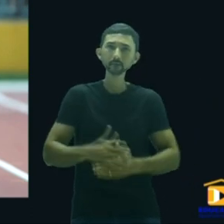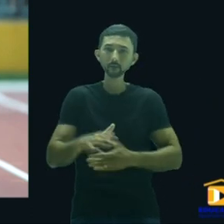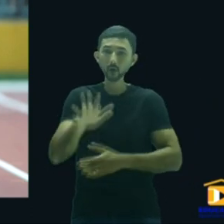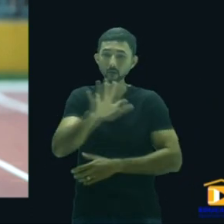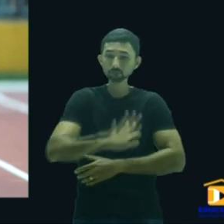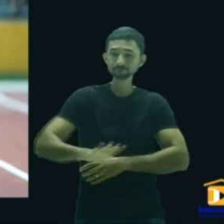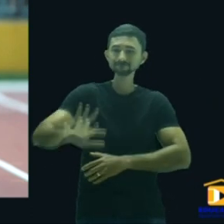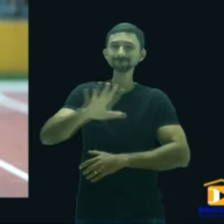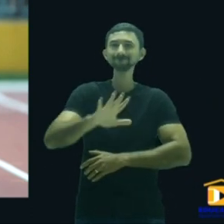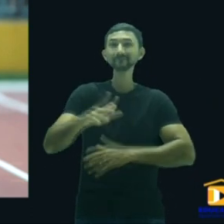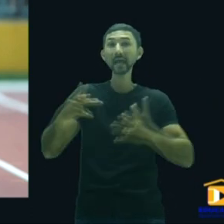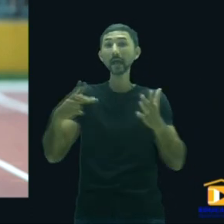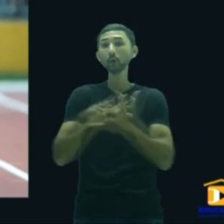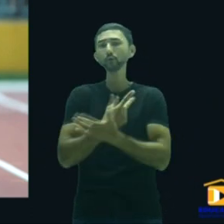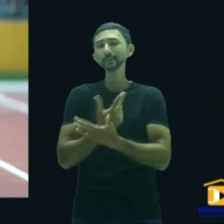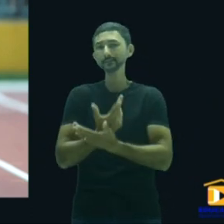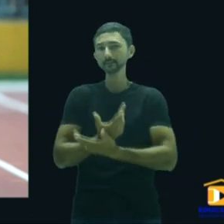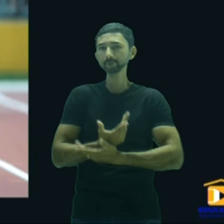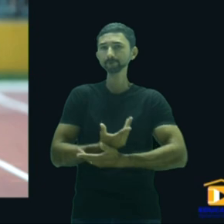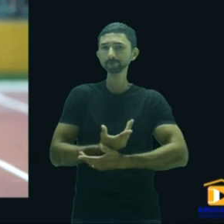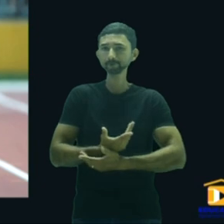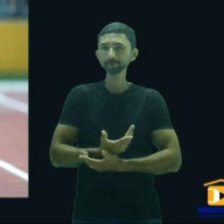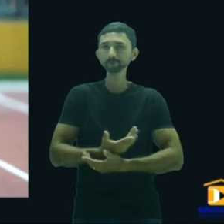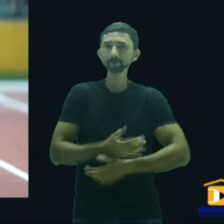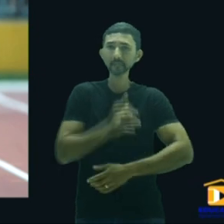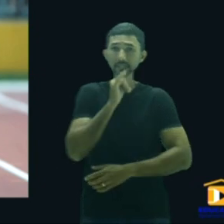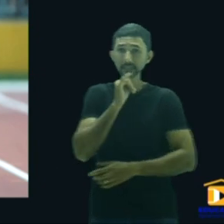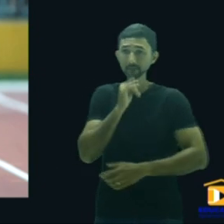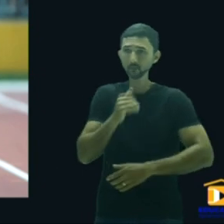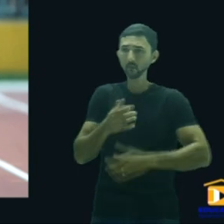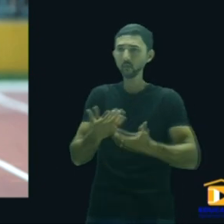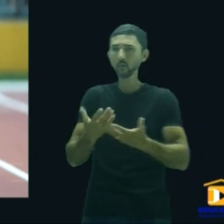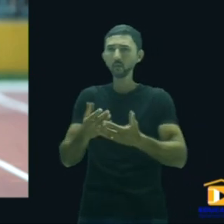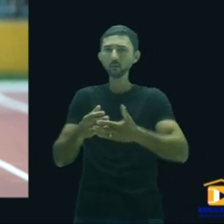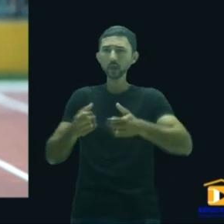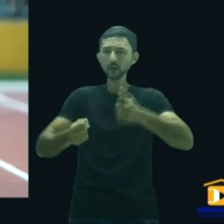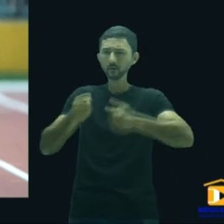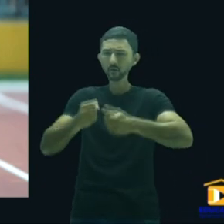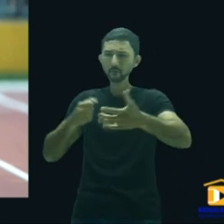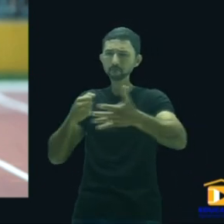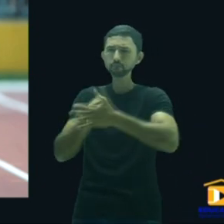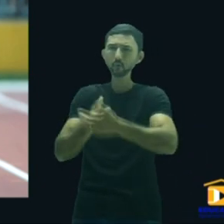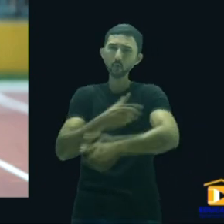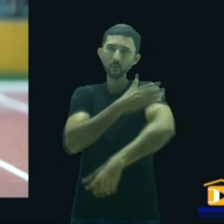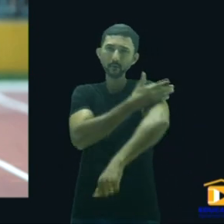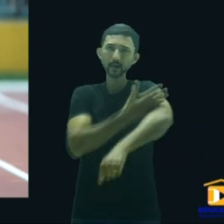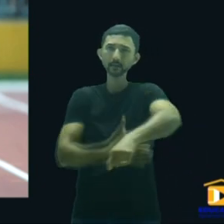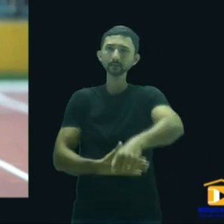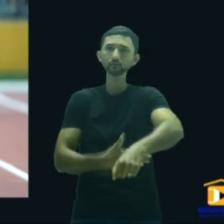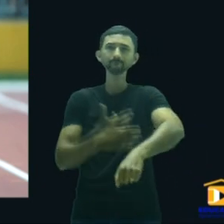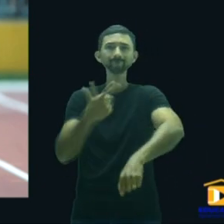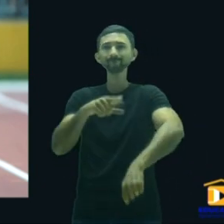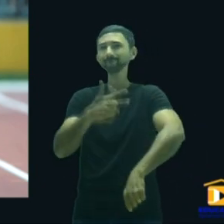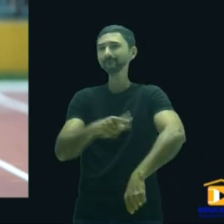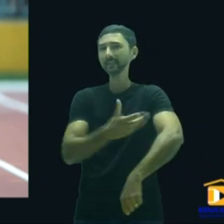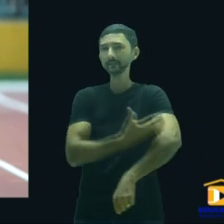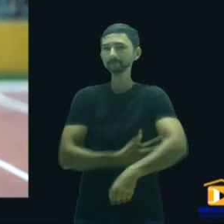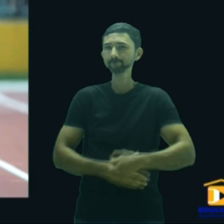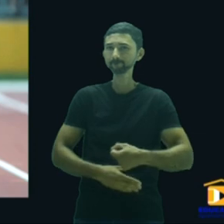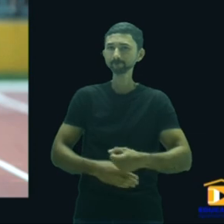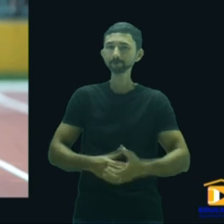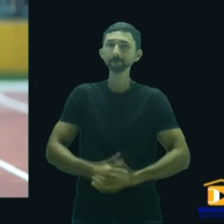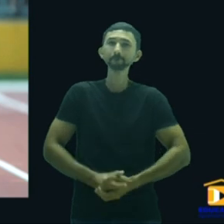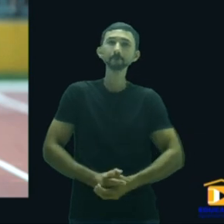ambiental, tá? Assim como uma pessoa que sofreu um acidente automobilístico, perdeu o braço. Pessoal,